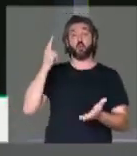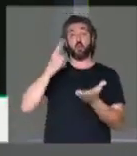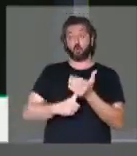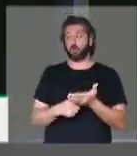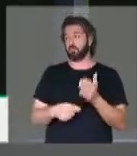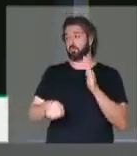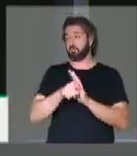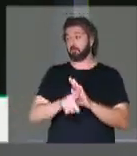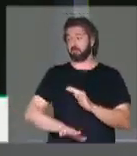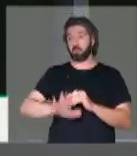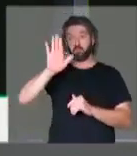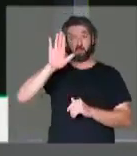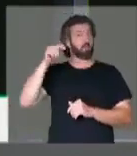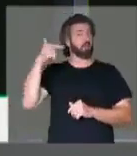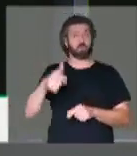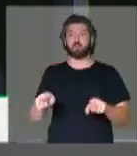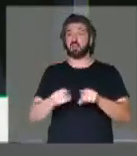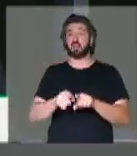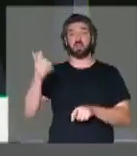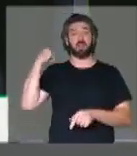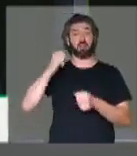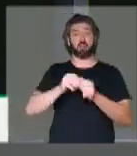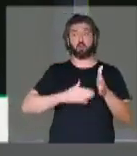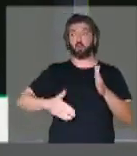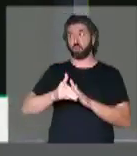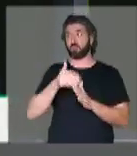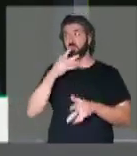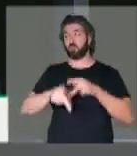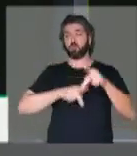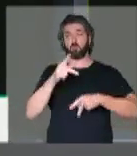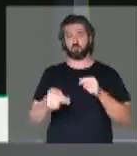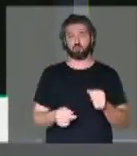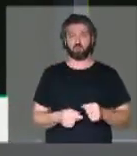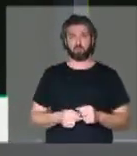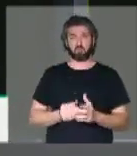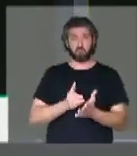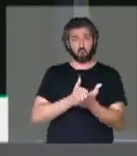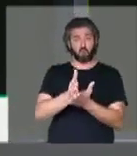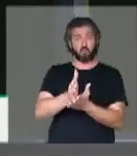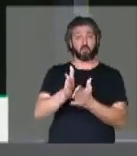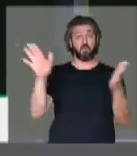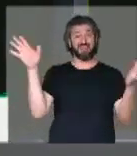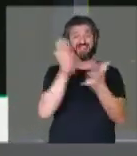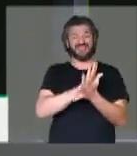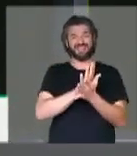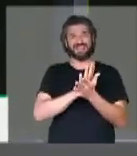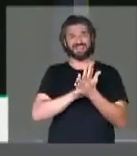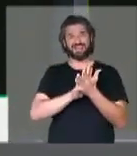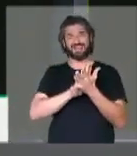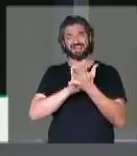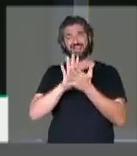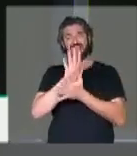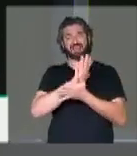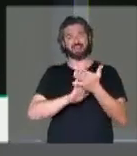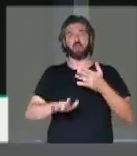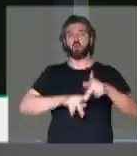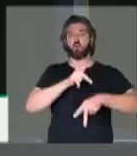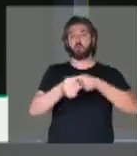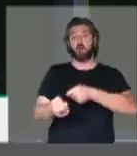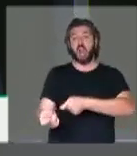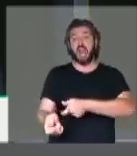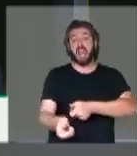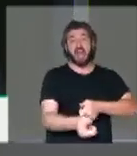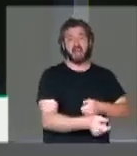das promessas que eles sempre fizeram para aquele povo não cumpriram nada ea população foi